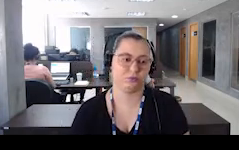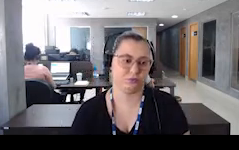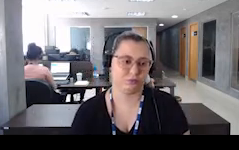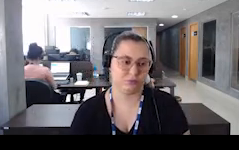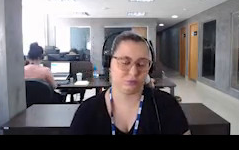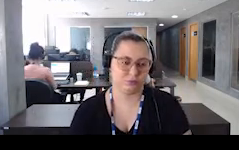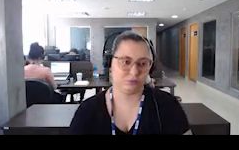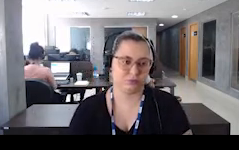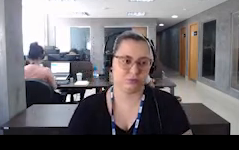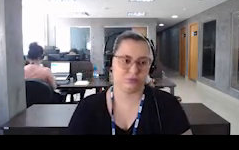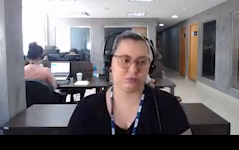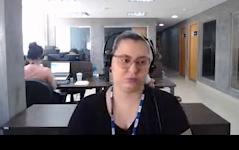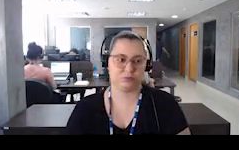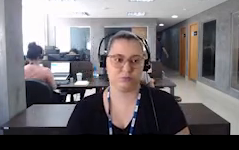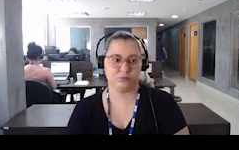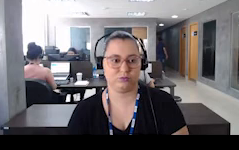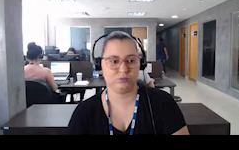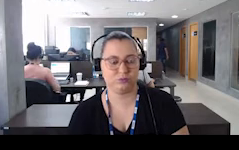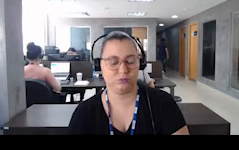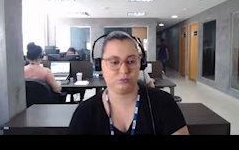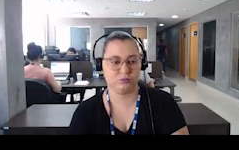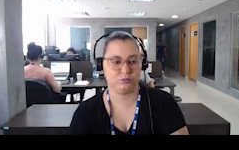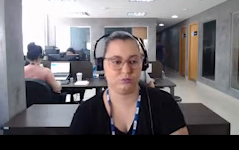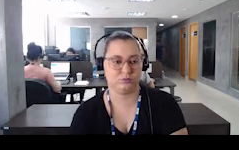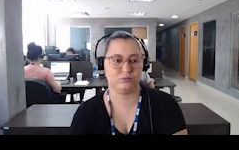colocar aqui de preto e diminuir um pouquinho a letra.